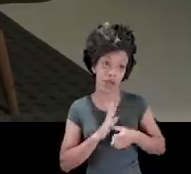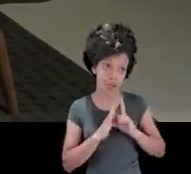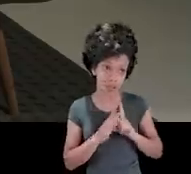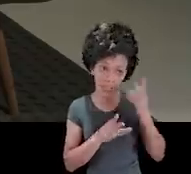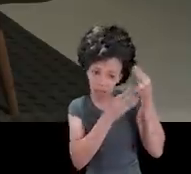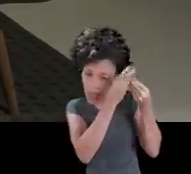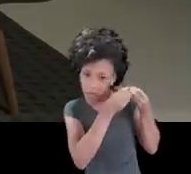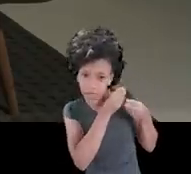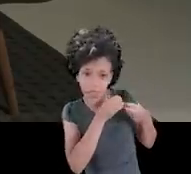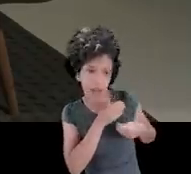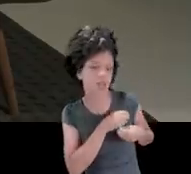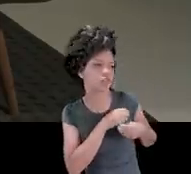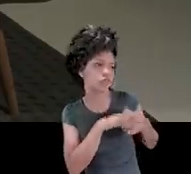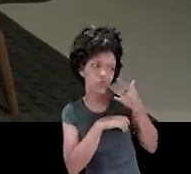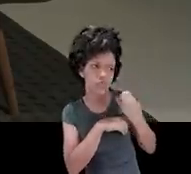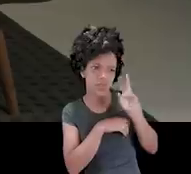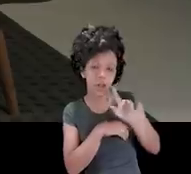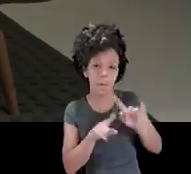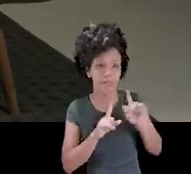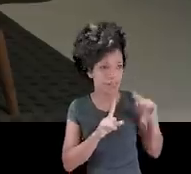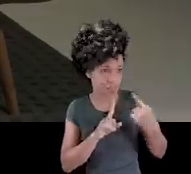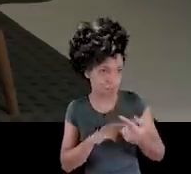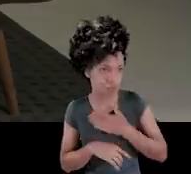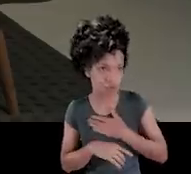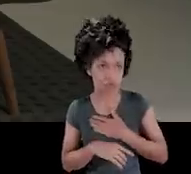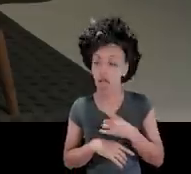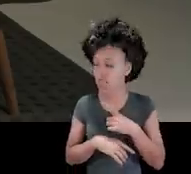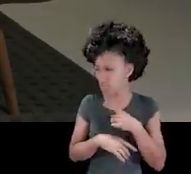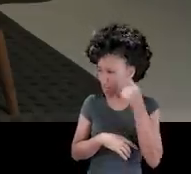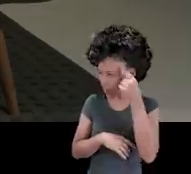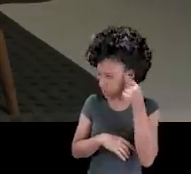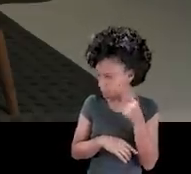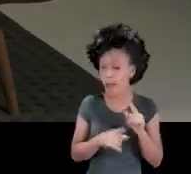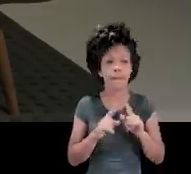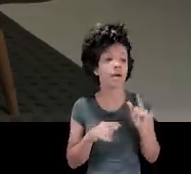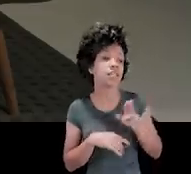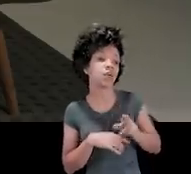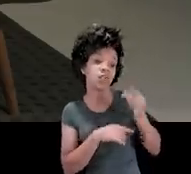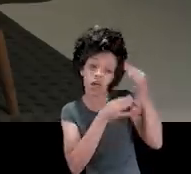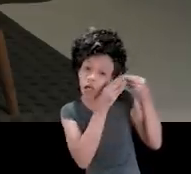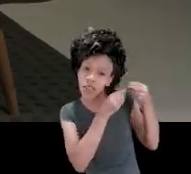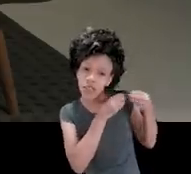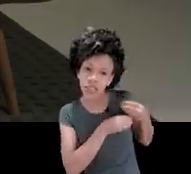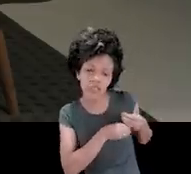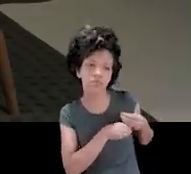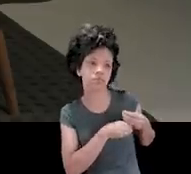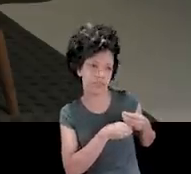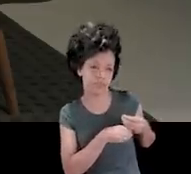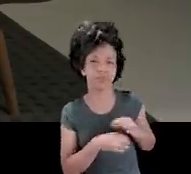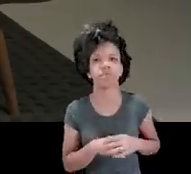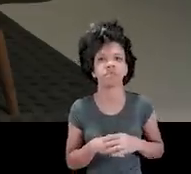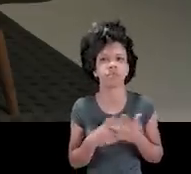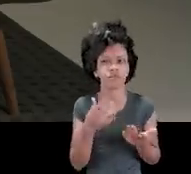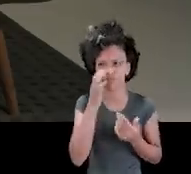dread, não sei se você se lembra. Sim. Então ele veio depois de mim. E o Sil tem uma cicatriz também. Exatamente, né? Mas ele usava dread. Eu tenho um dread cobrindo os olhos.